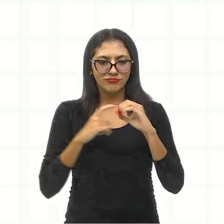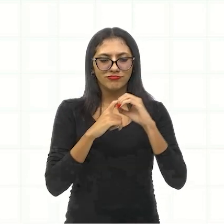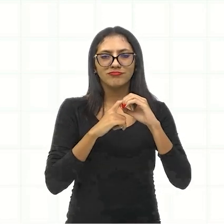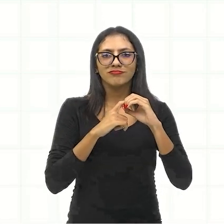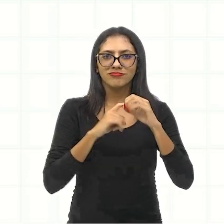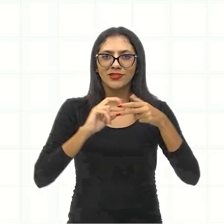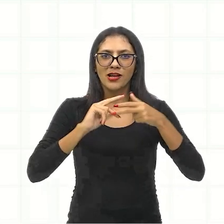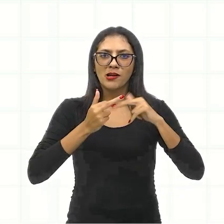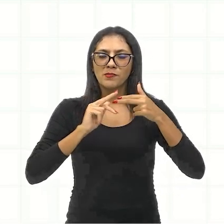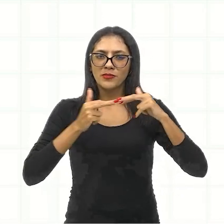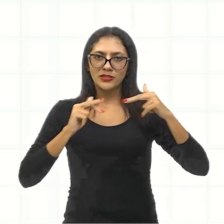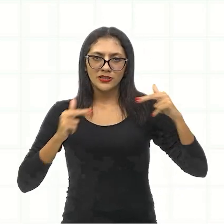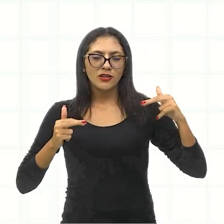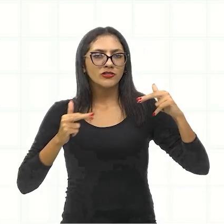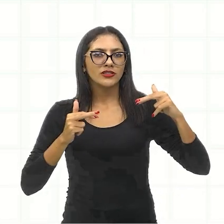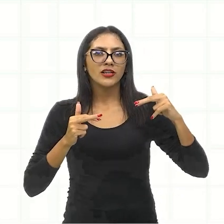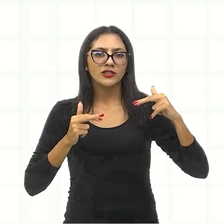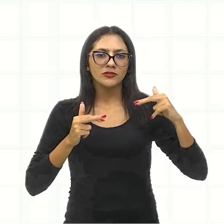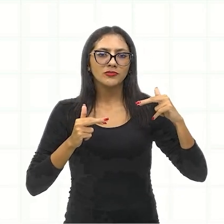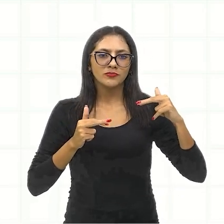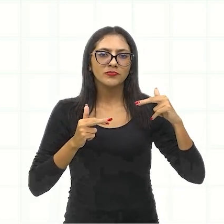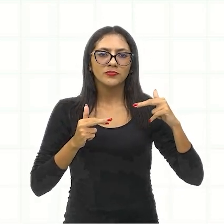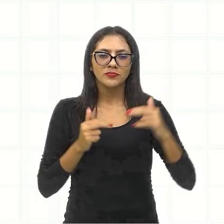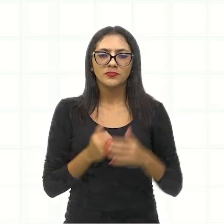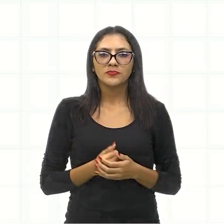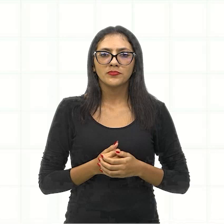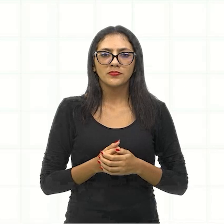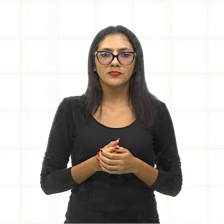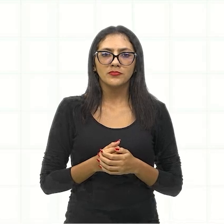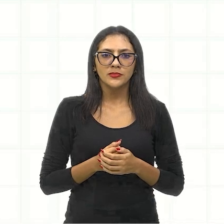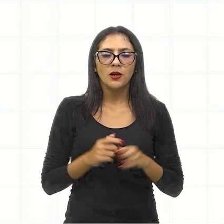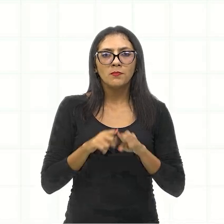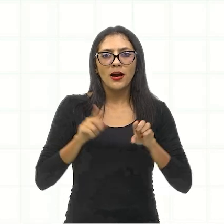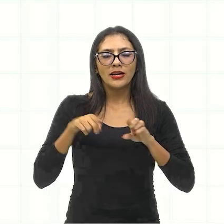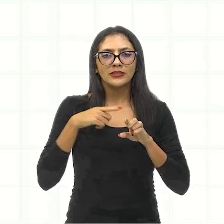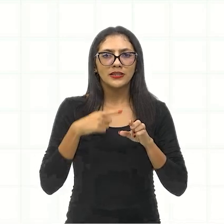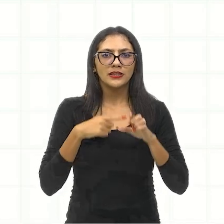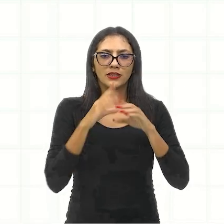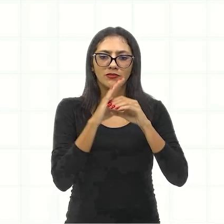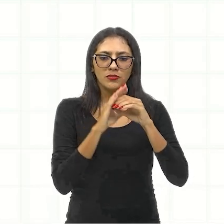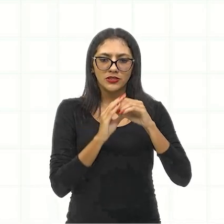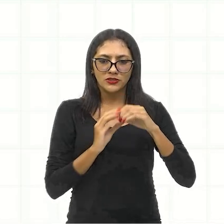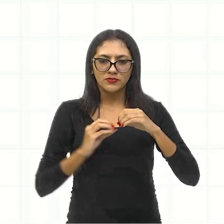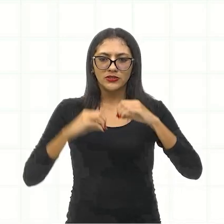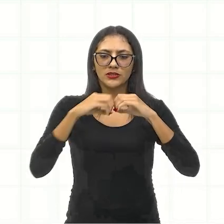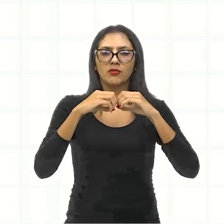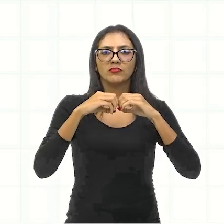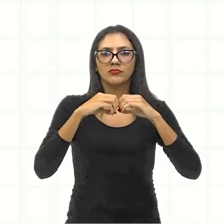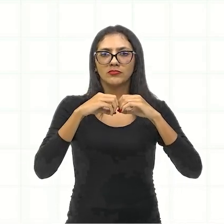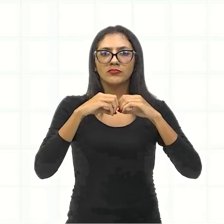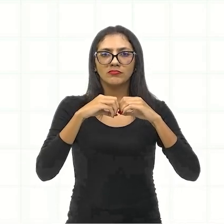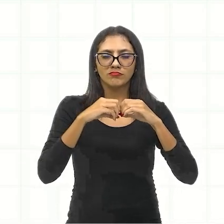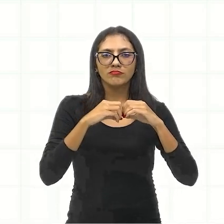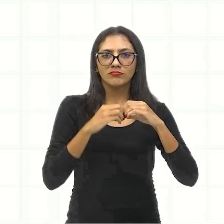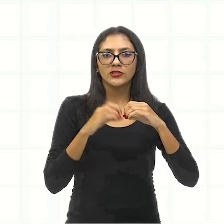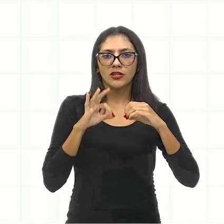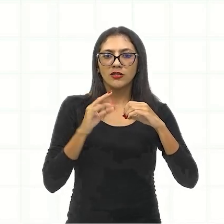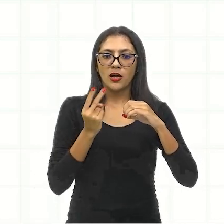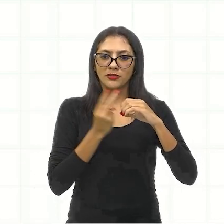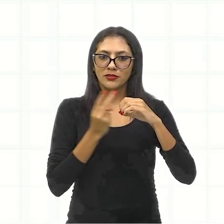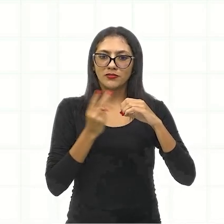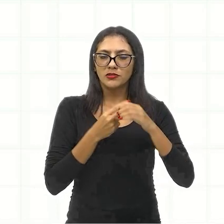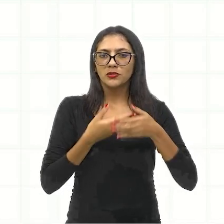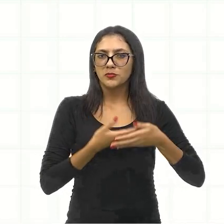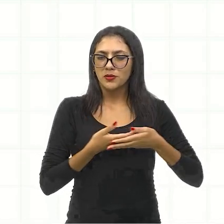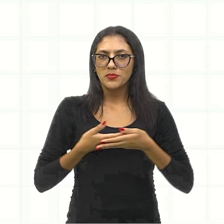Um único espermatozoide fecundou um único óvulo, só que ele se dividiu e formou 2 bebês, tá? Então, a gente observa